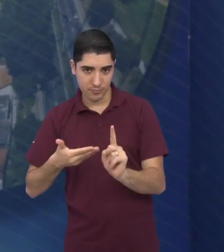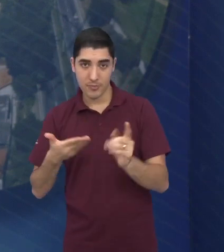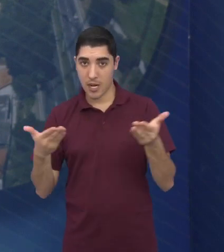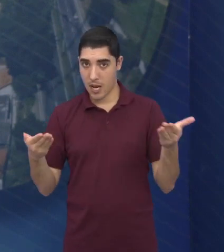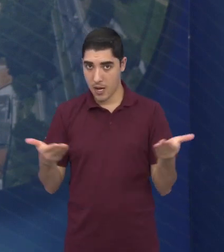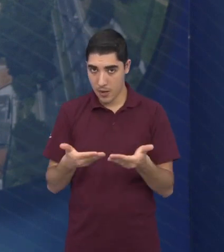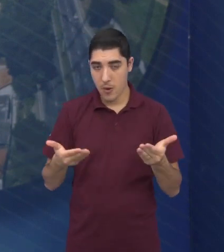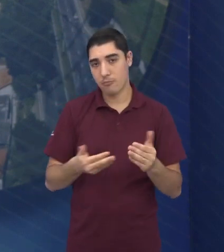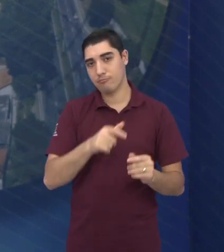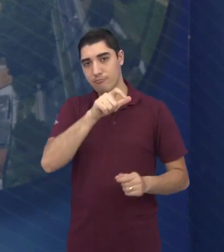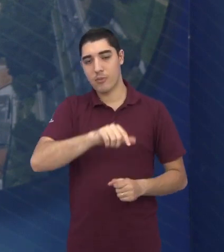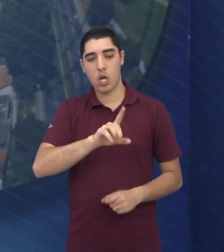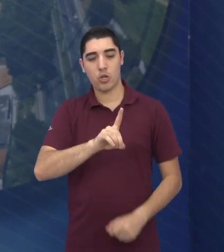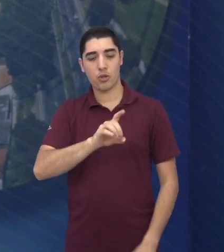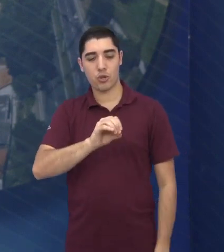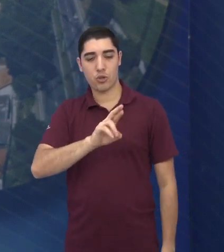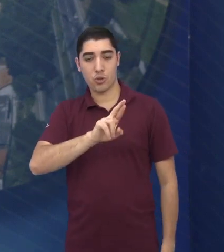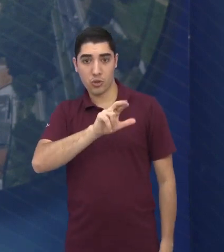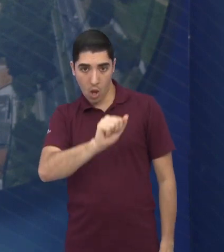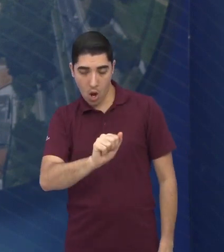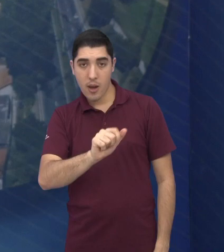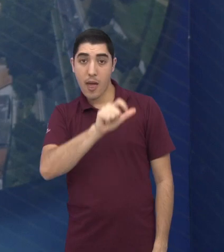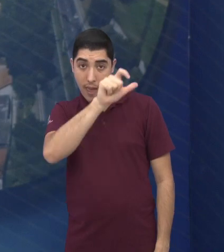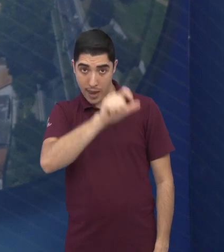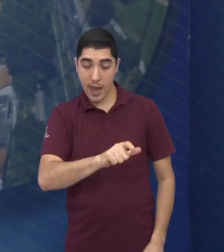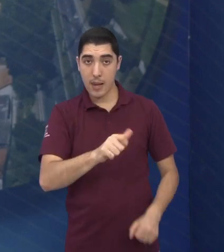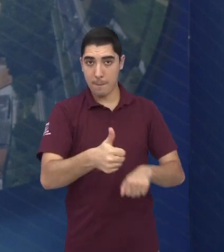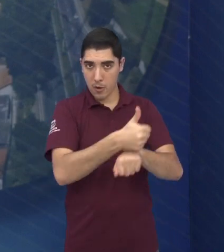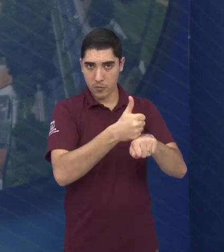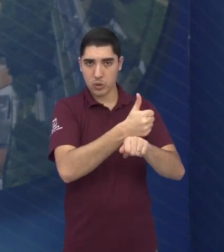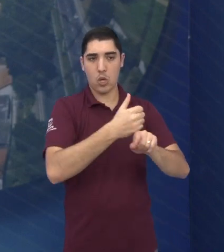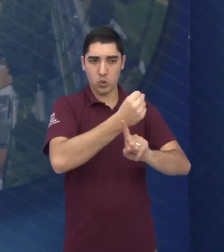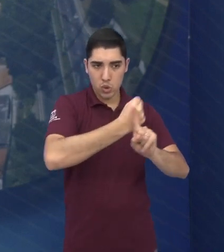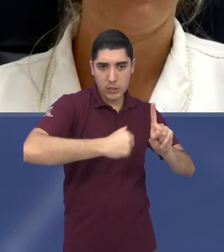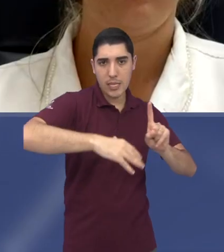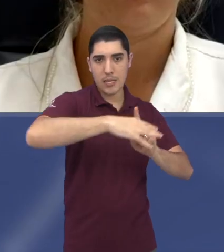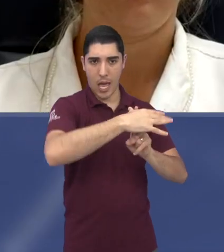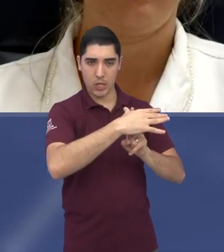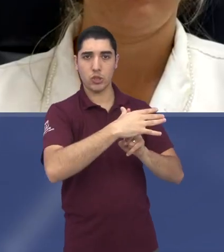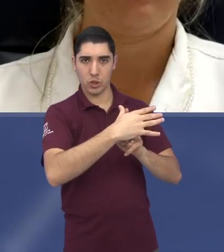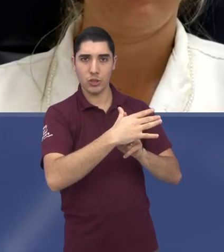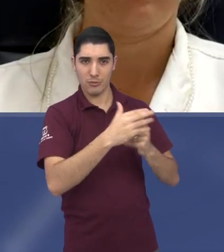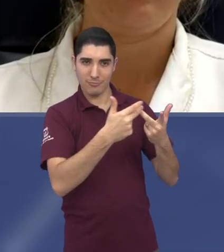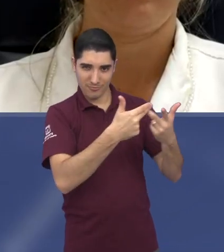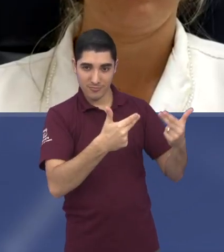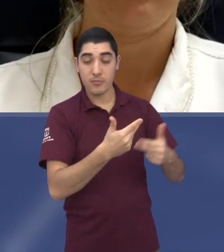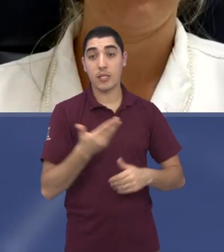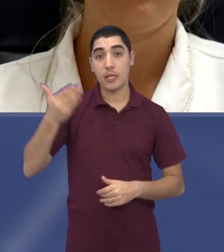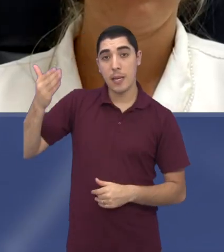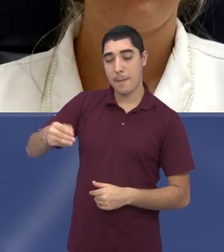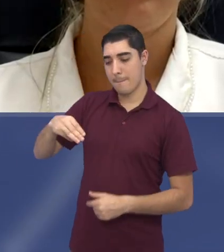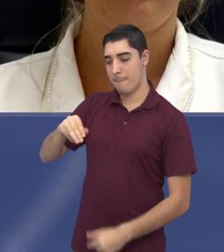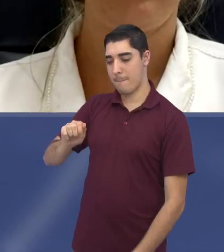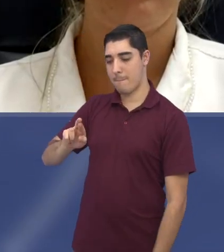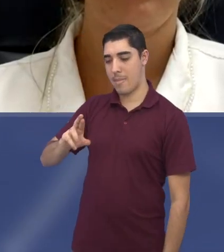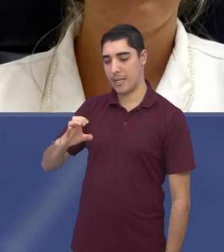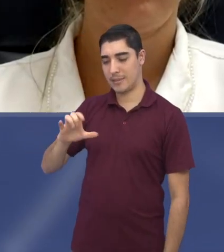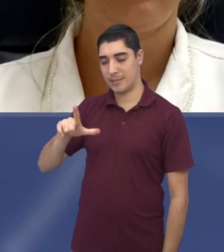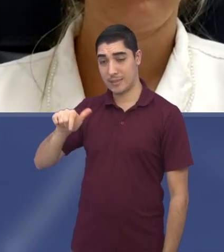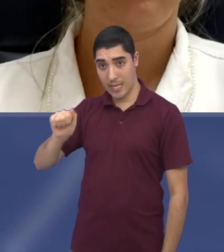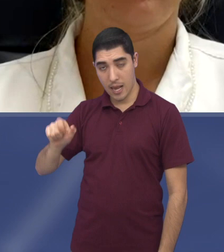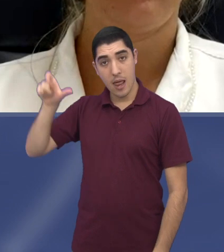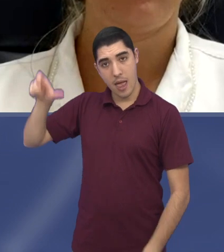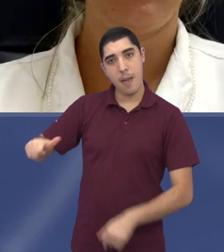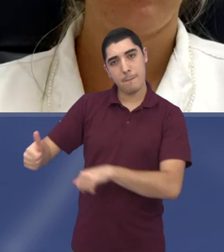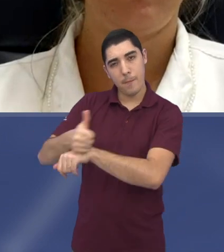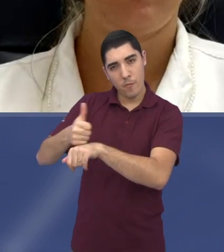bloco, eu recebo a Dora Soares, que é socióloga, e também, gente, a Marcela Melhas, que é geriatra.